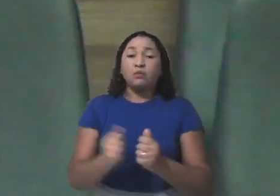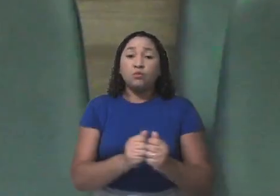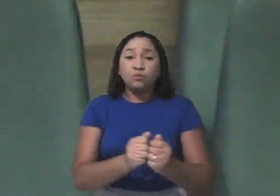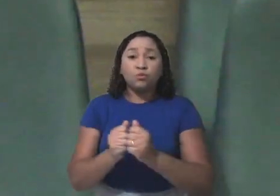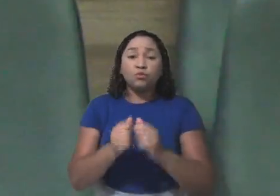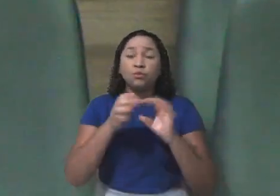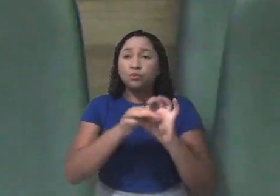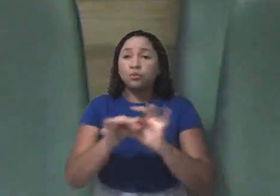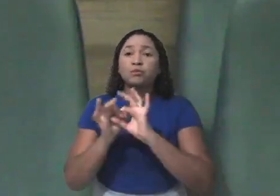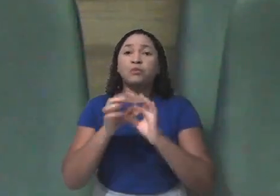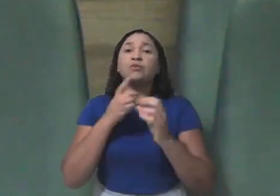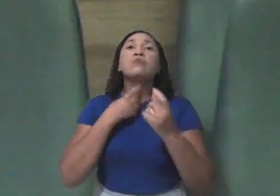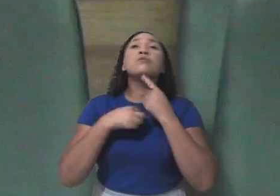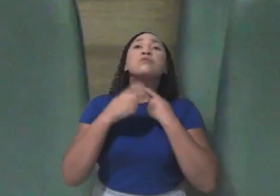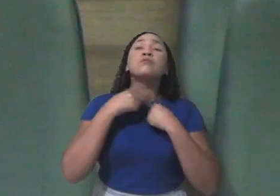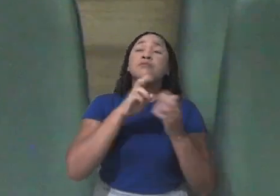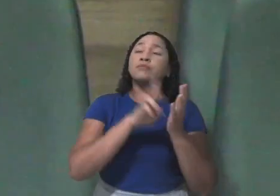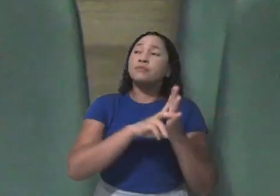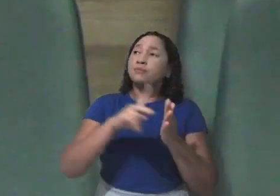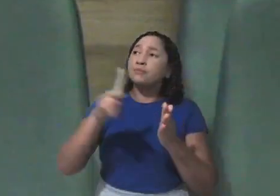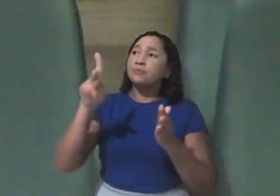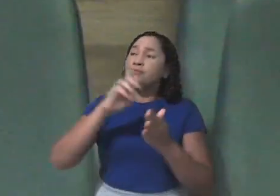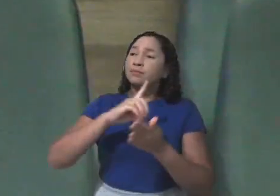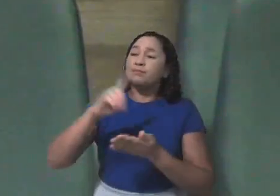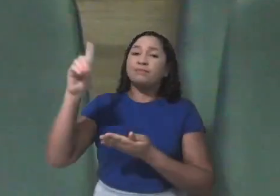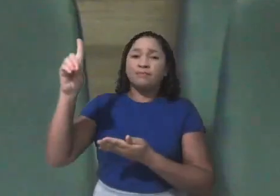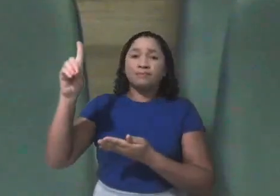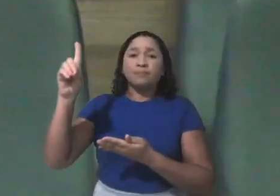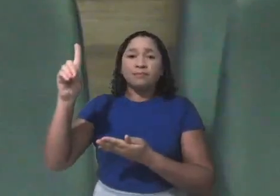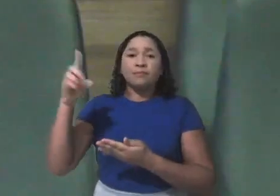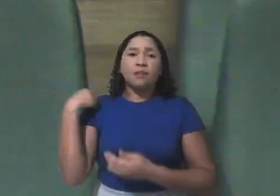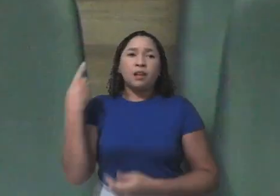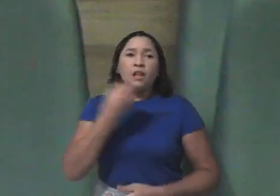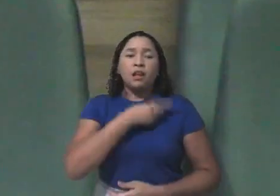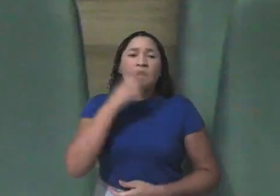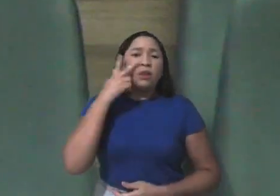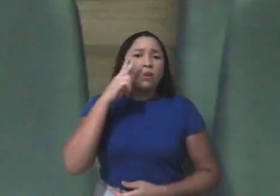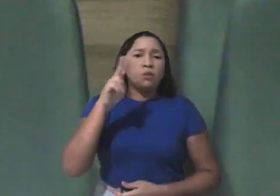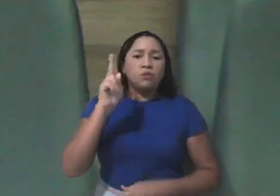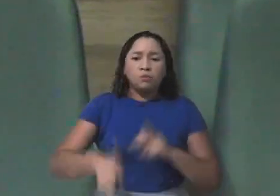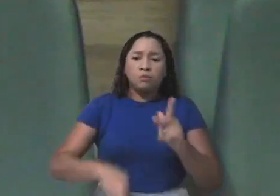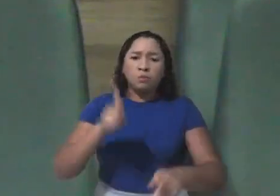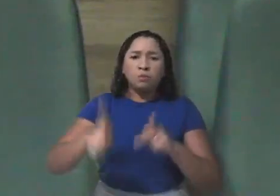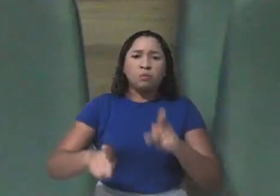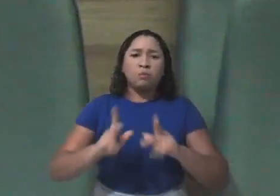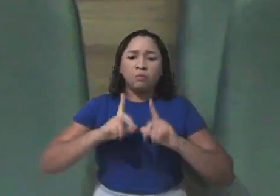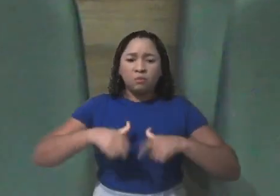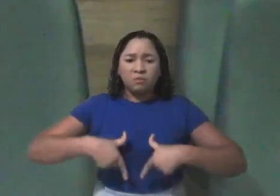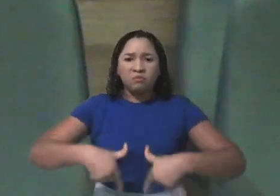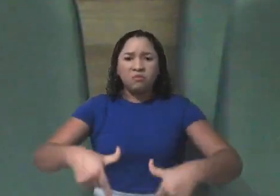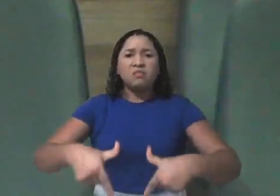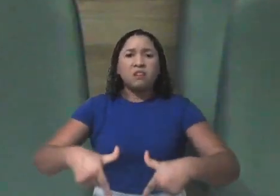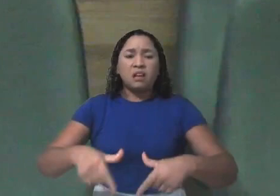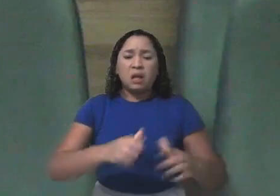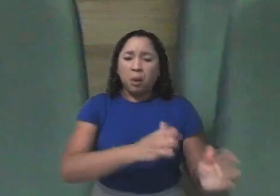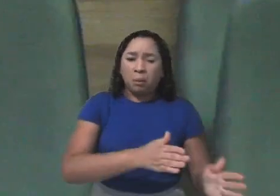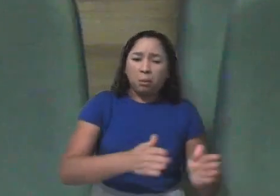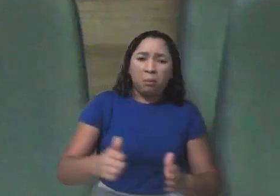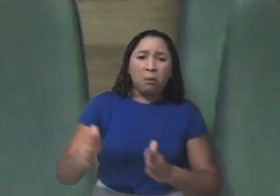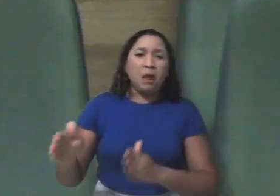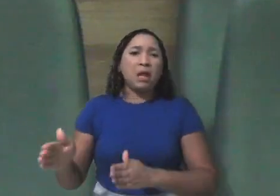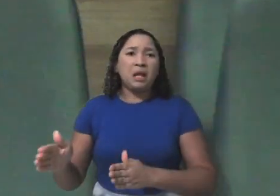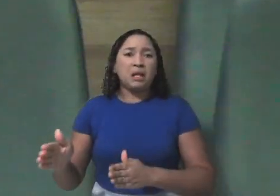vemos ao longo de toda a história de Israel, o povo quase que 100% em períodos de descumprimento da